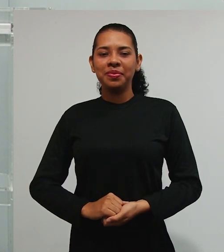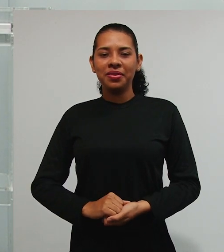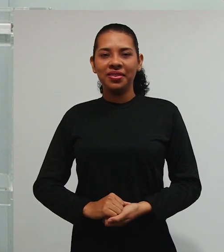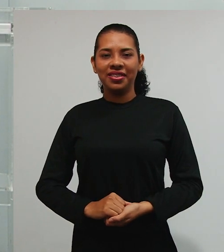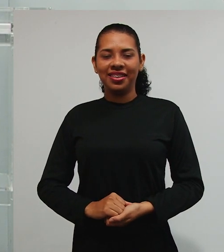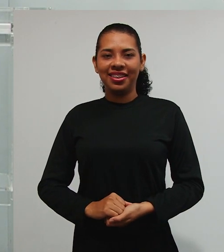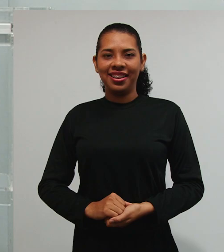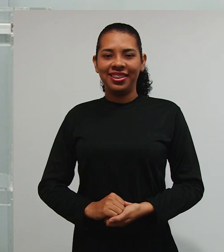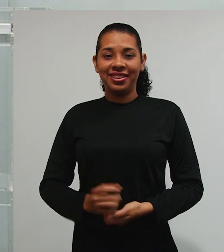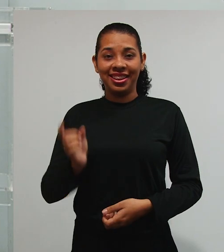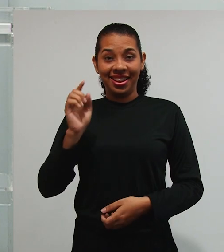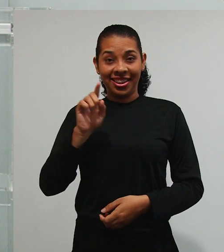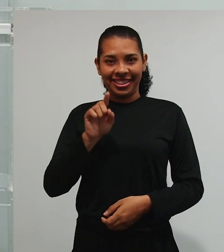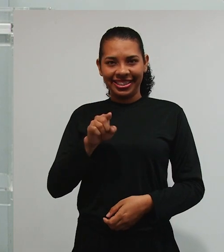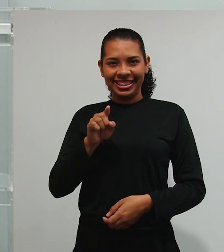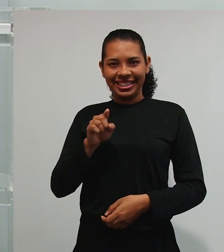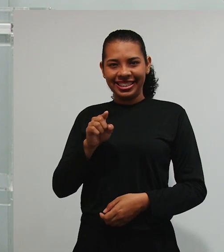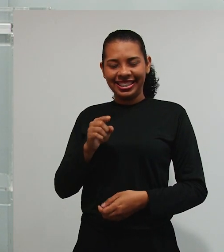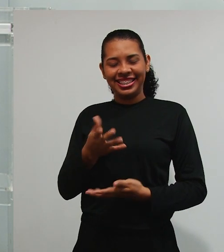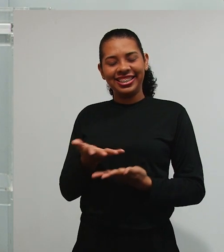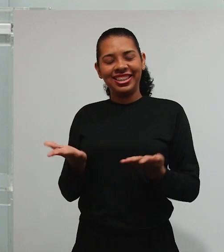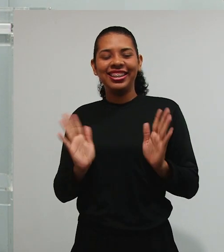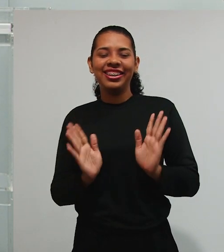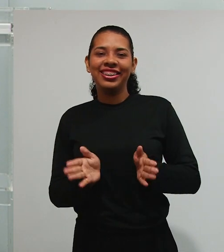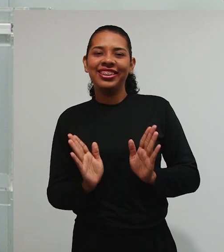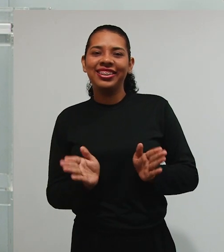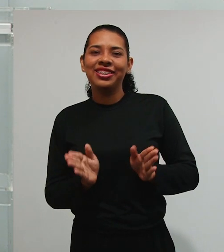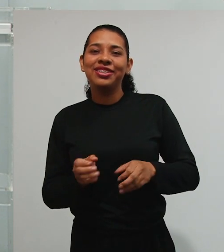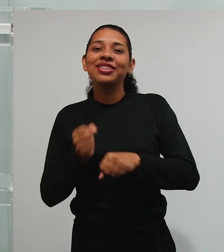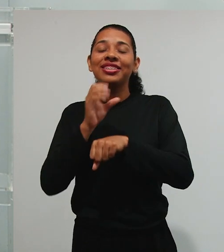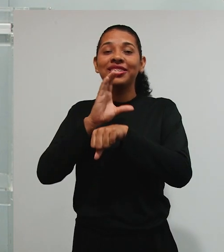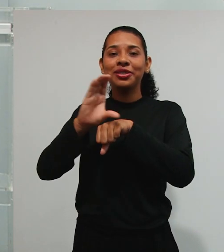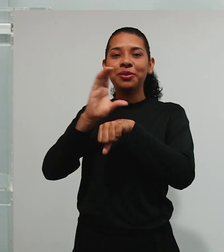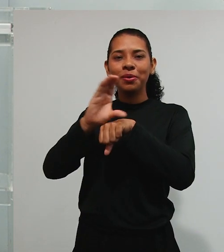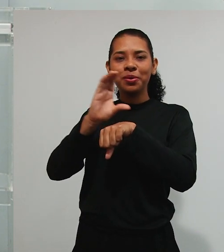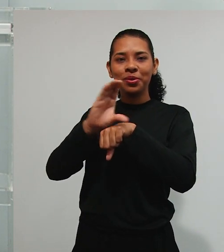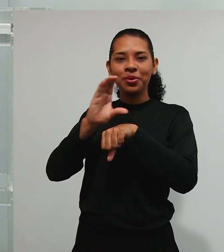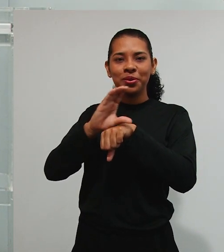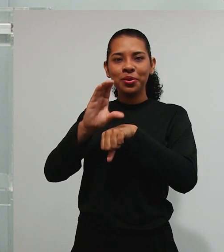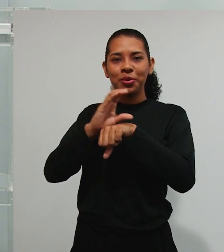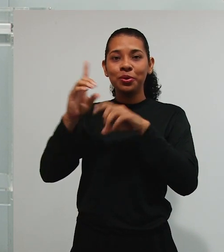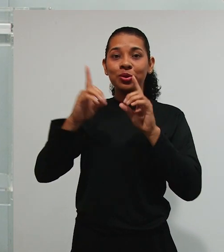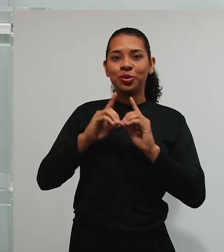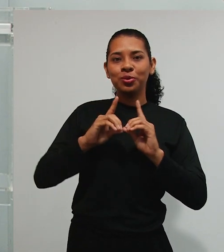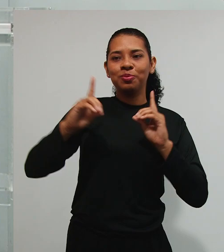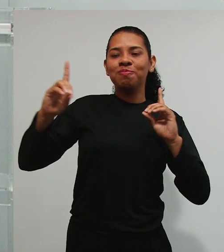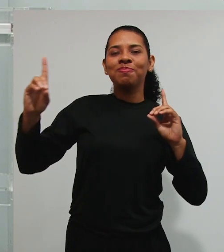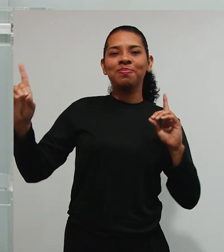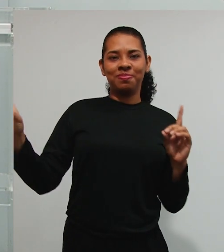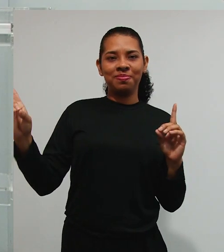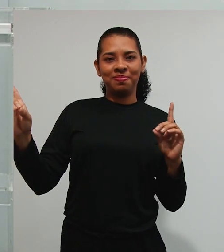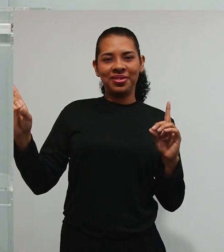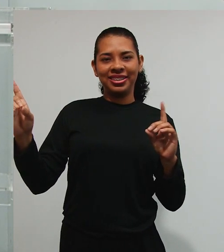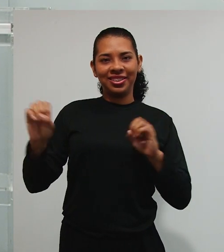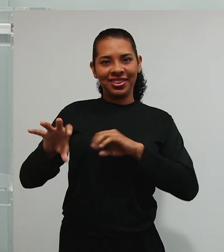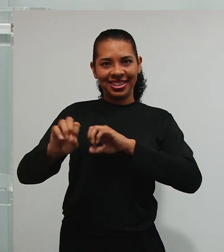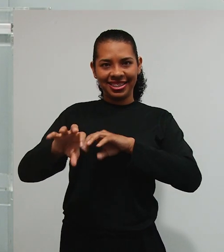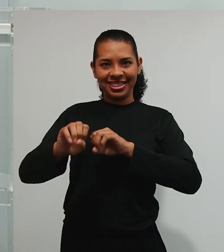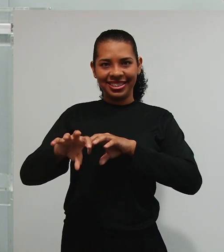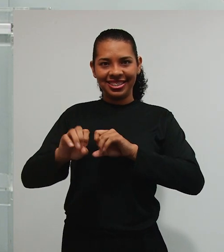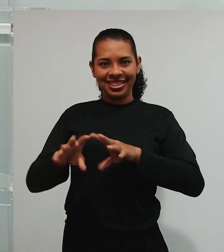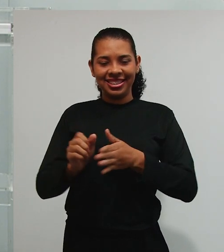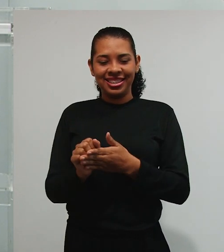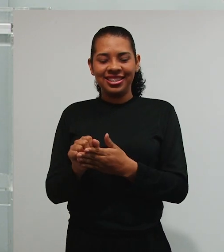Campus Porto Velho, Zona Norte. Você está na Educação à Distância e eu, lindíssima, claro, sou a professora